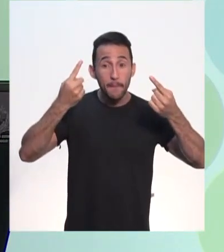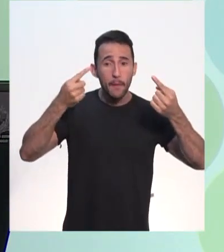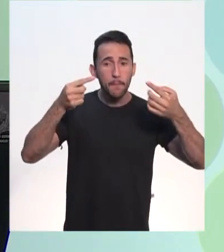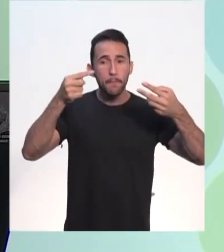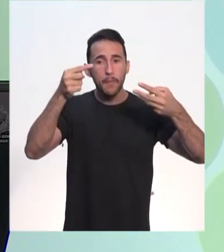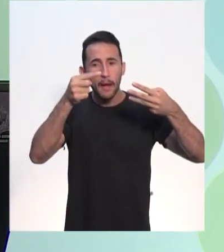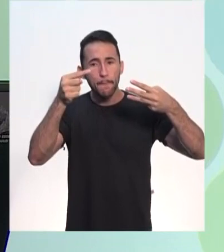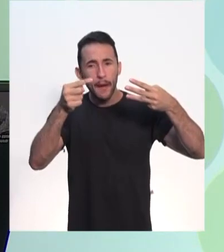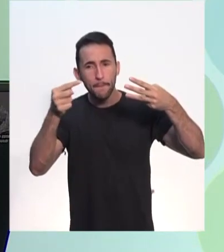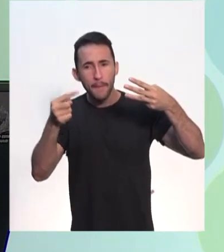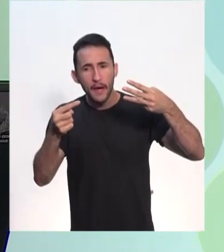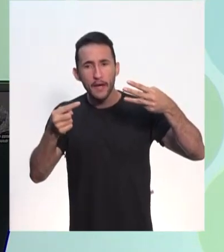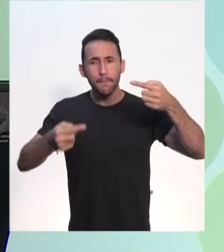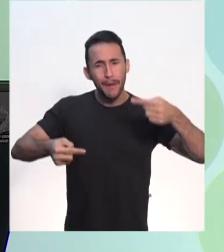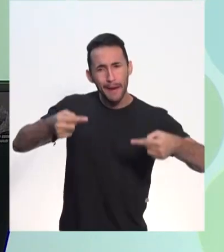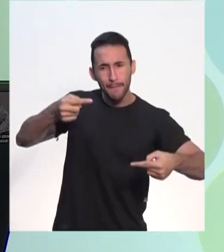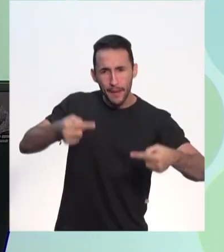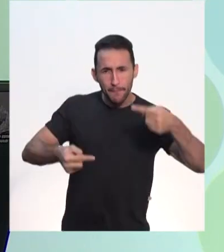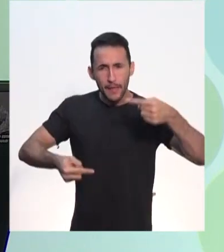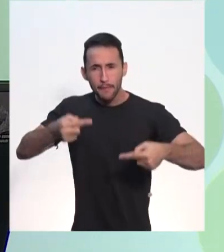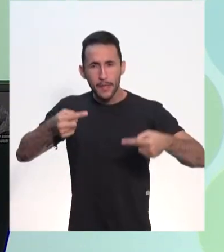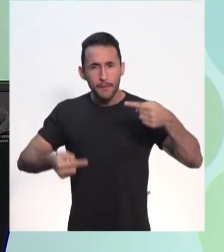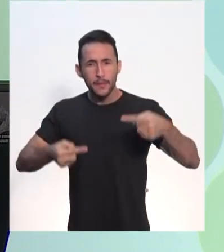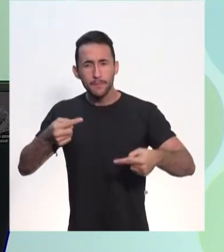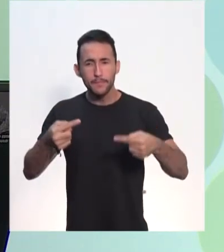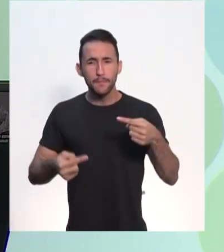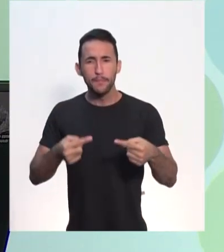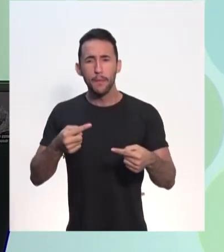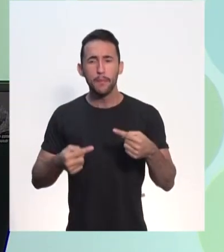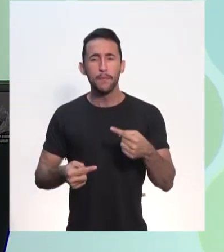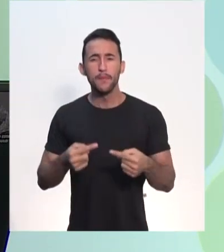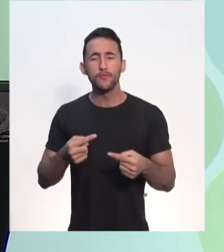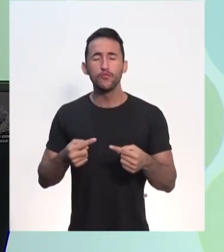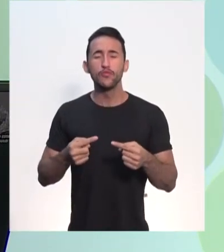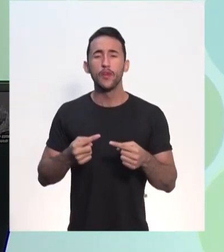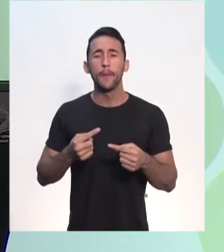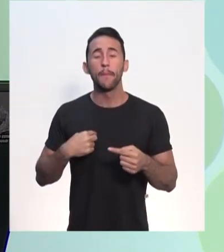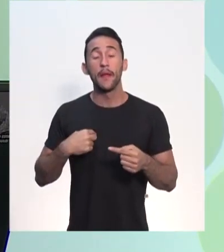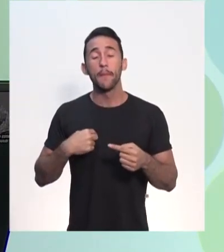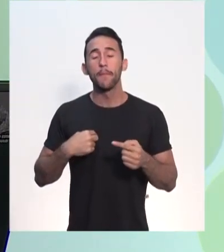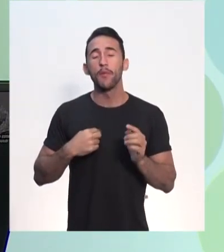que a gente elabore e já comece a discutir as ATPCs